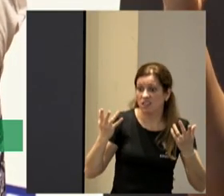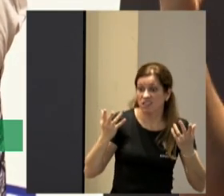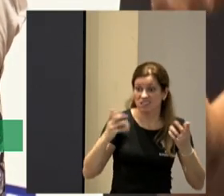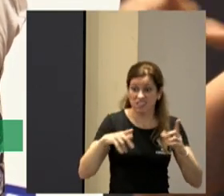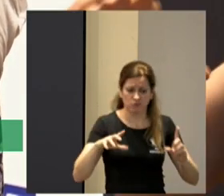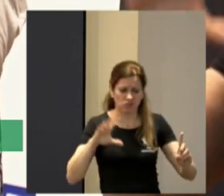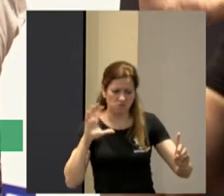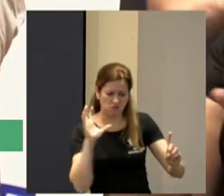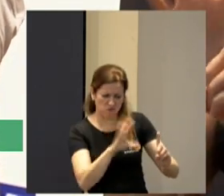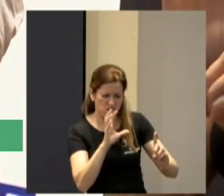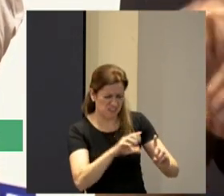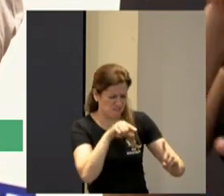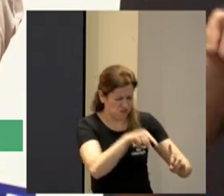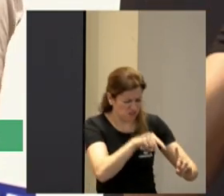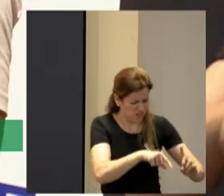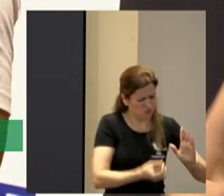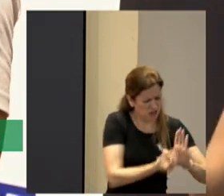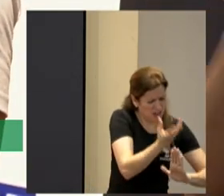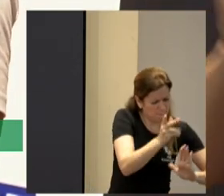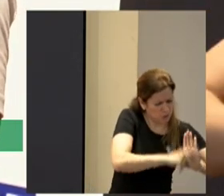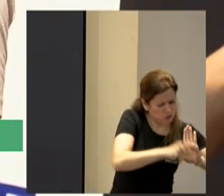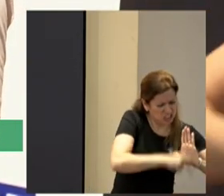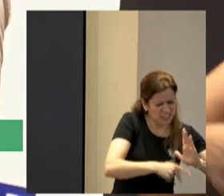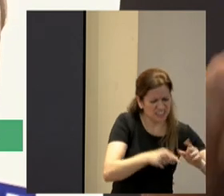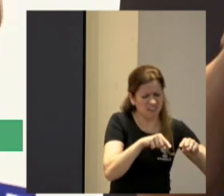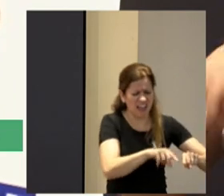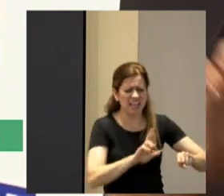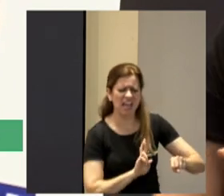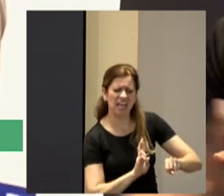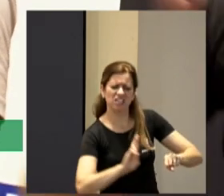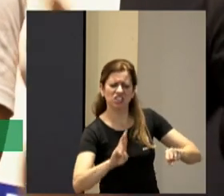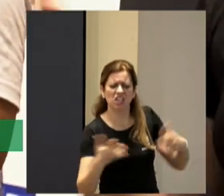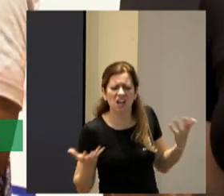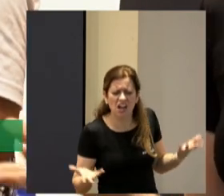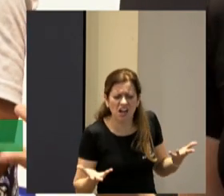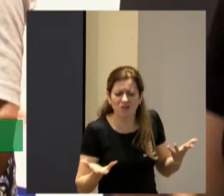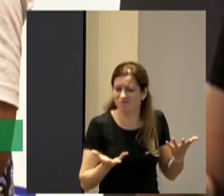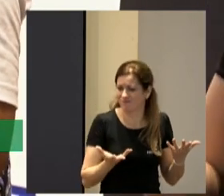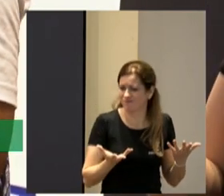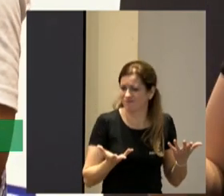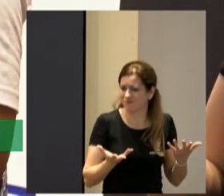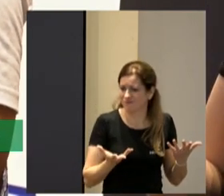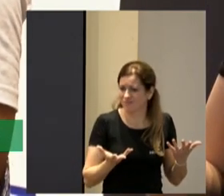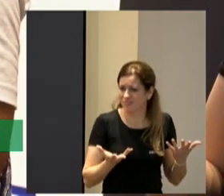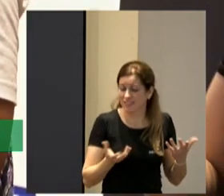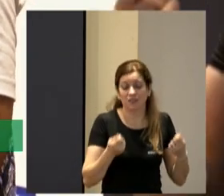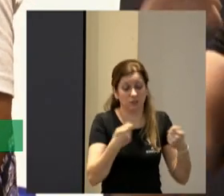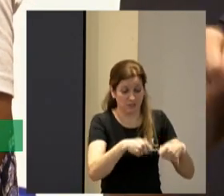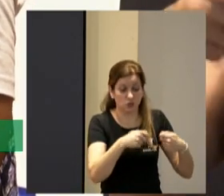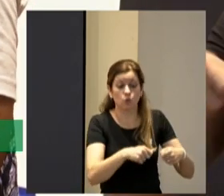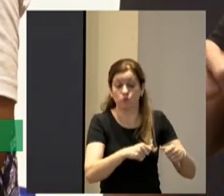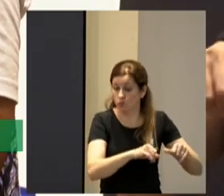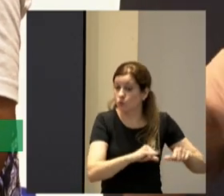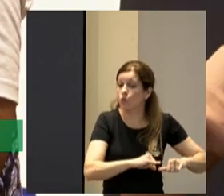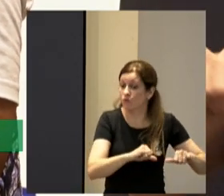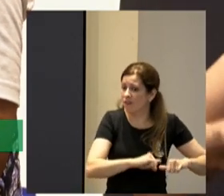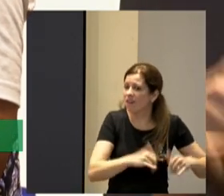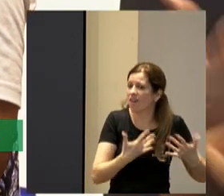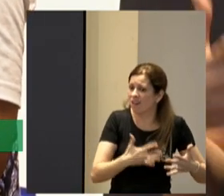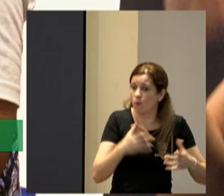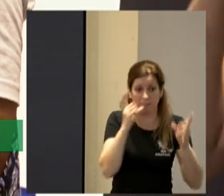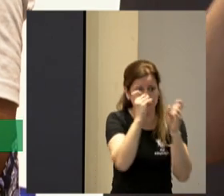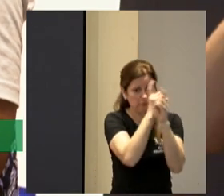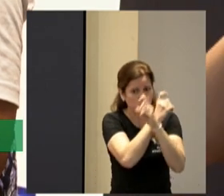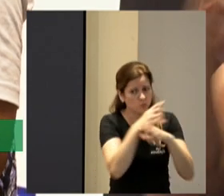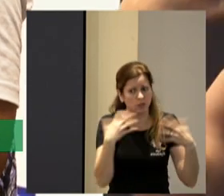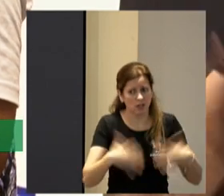religiosas, diabolizando o conteúdo dos professores em escola de aula. Temos aqui alguns professores